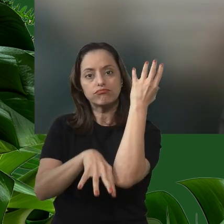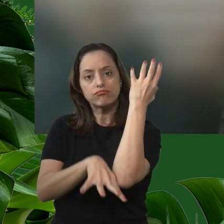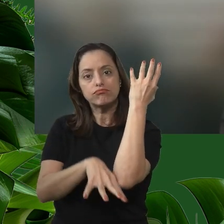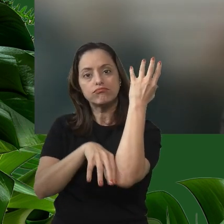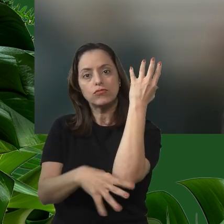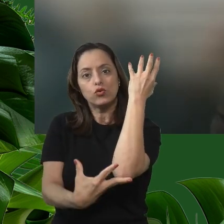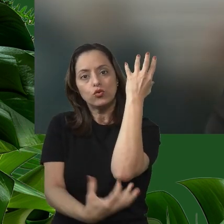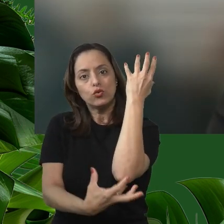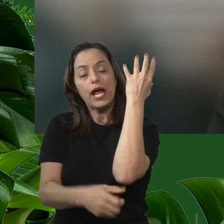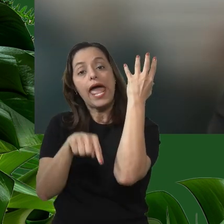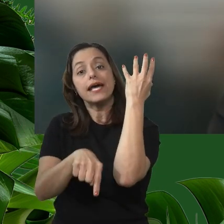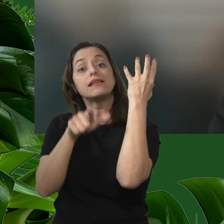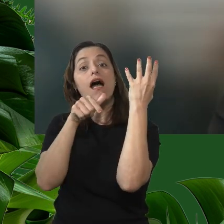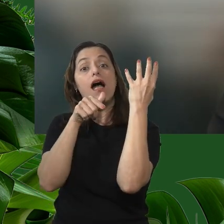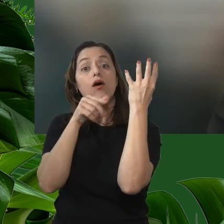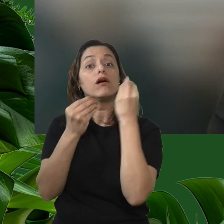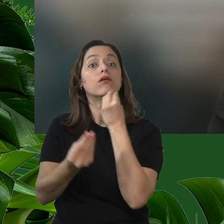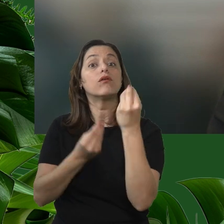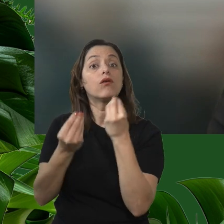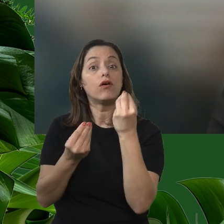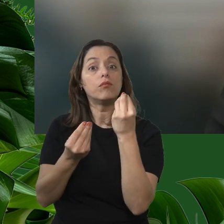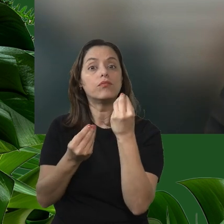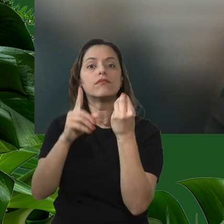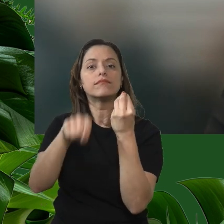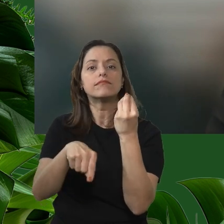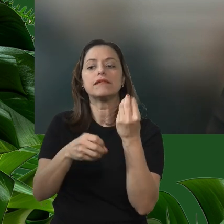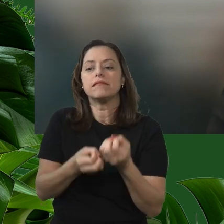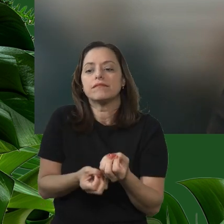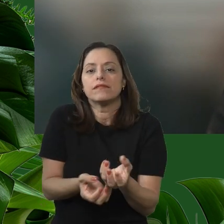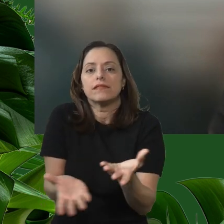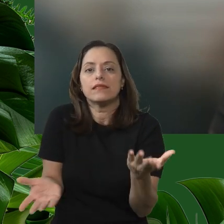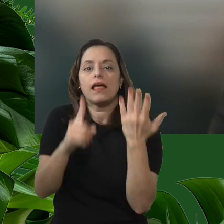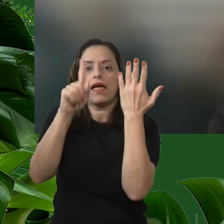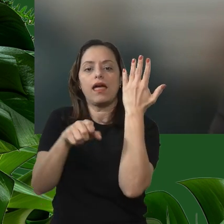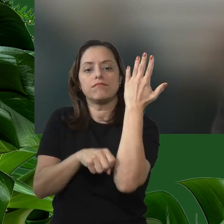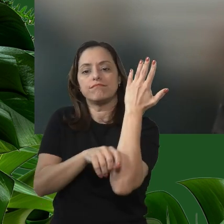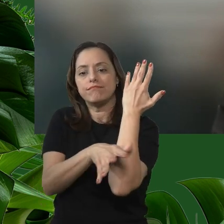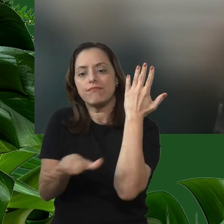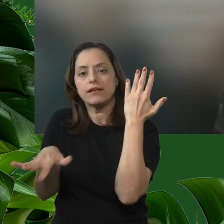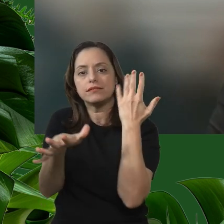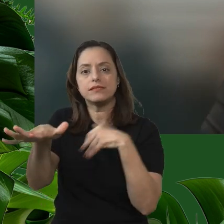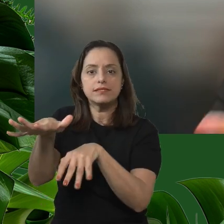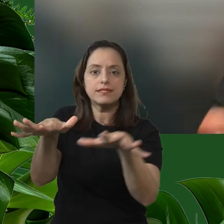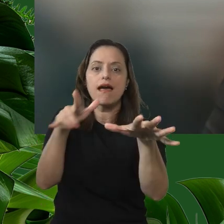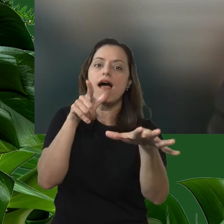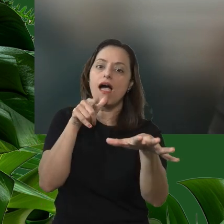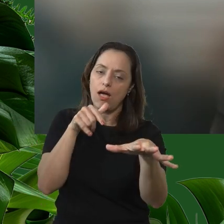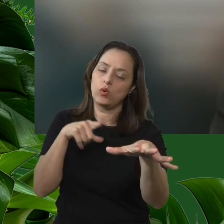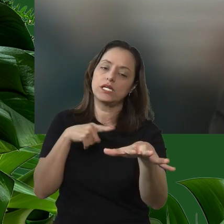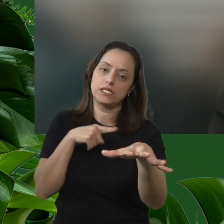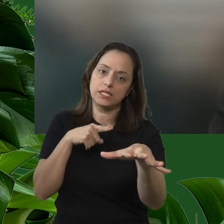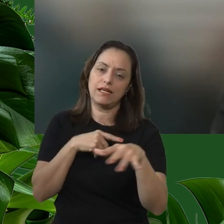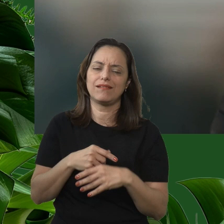pode ser disponibilizada para os sistemas gradualmente, né, para as bacias hidrográficas gradualmente. Então, fazendo uma comparação